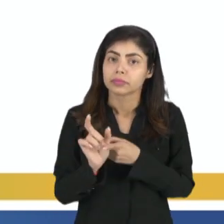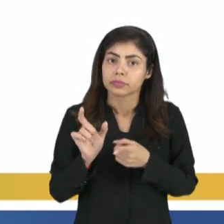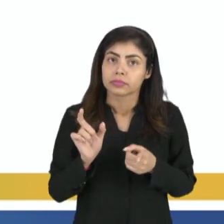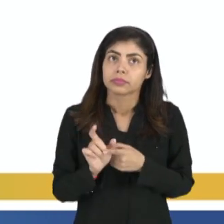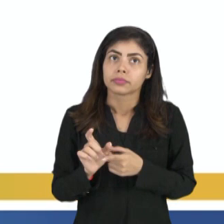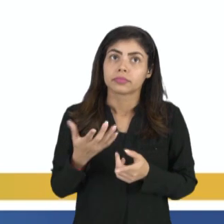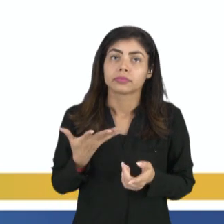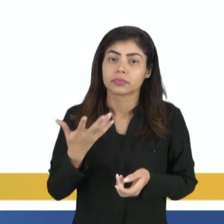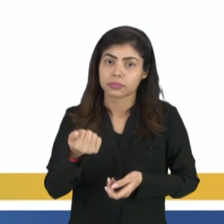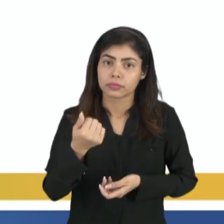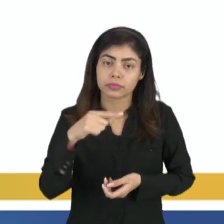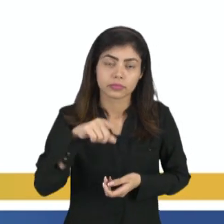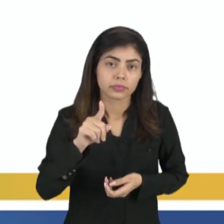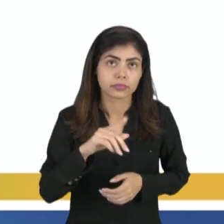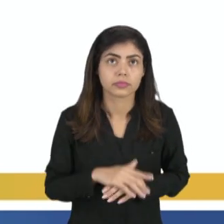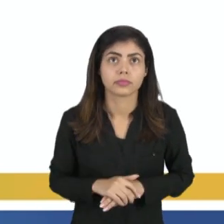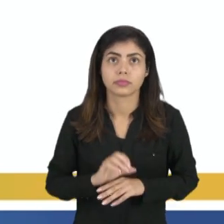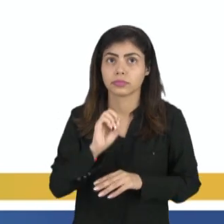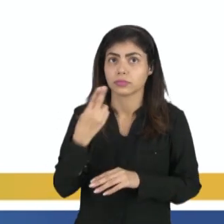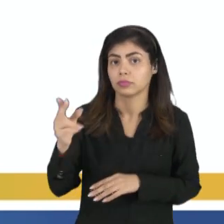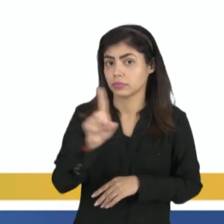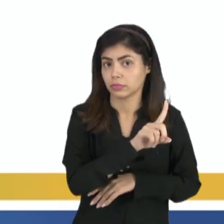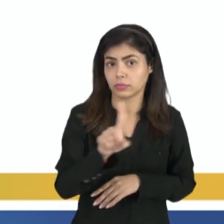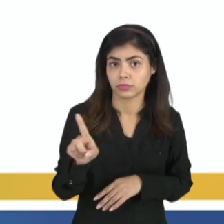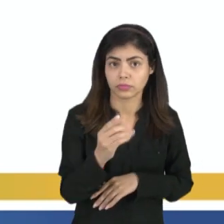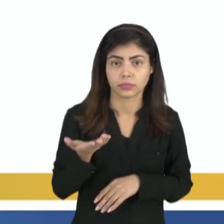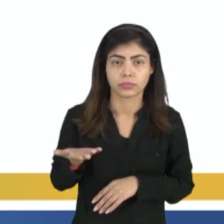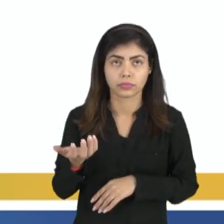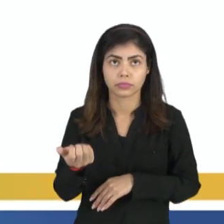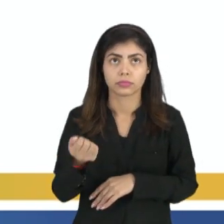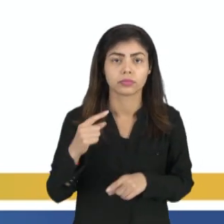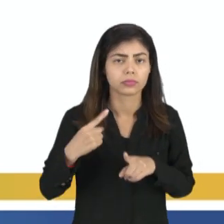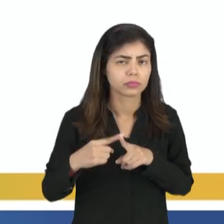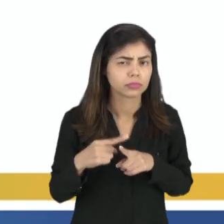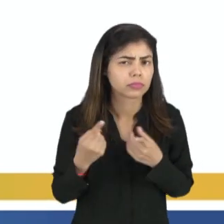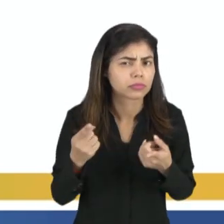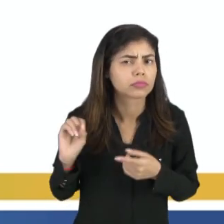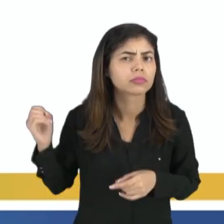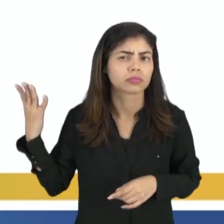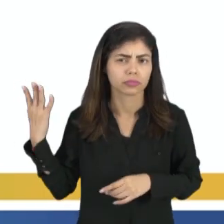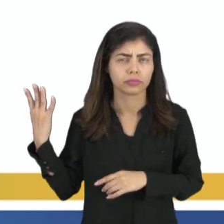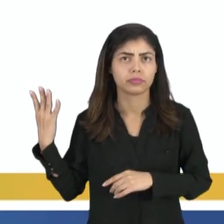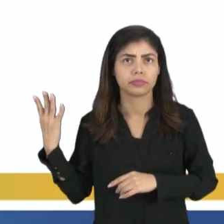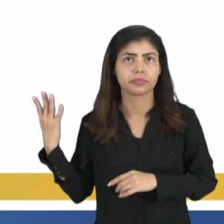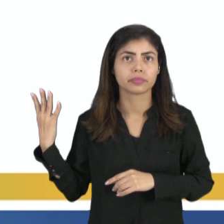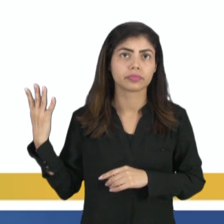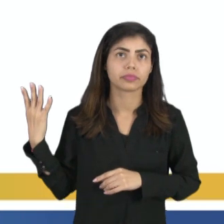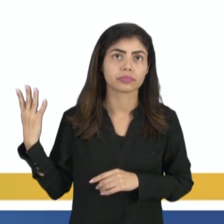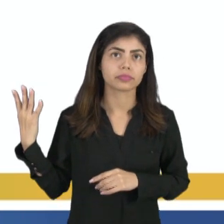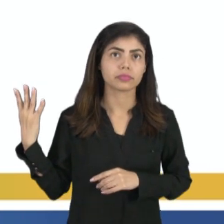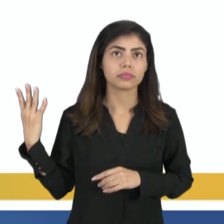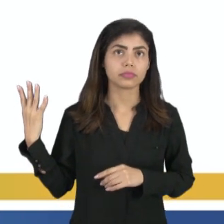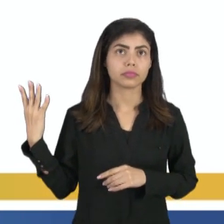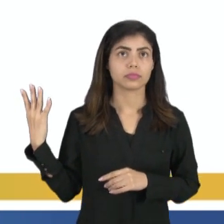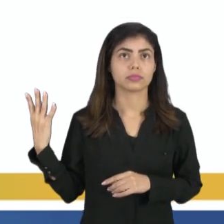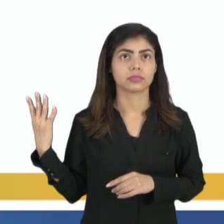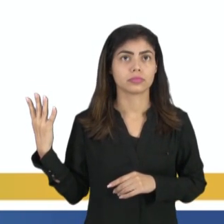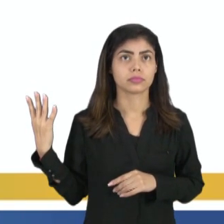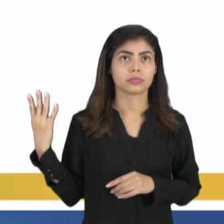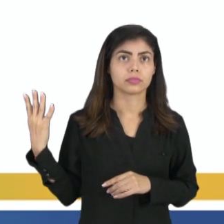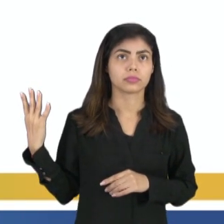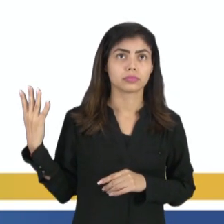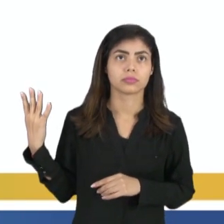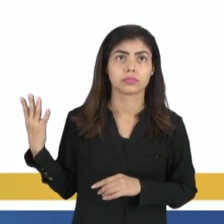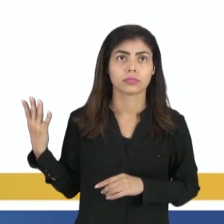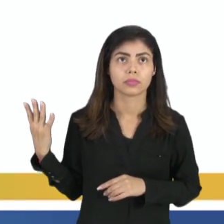palavras que elas recebem o acento outras não recebe Mas por que isso acontece vamos verificar agora olha